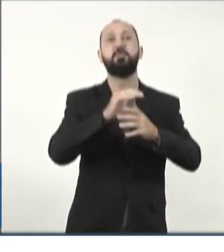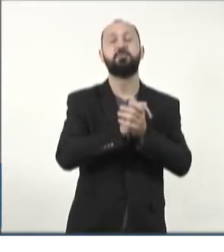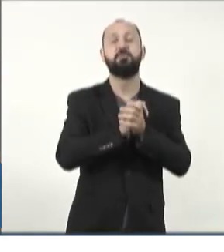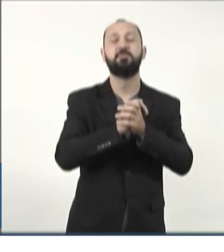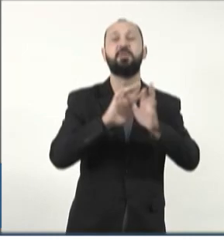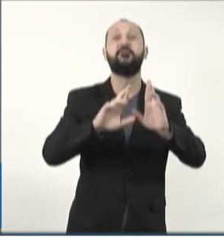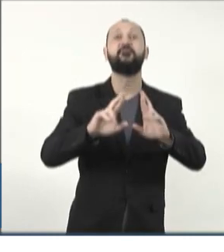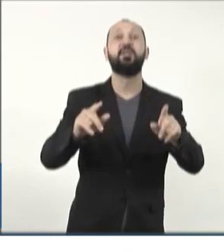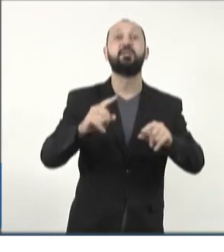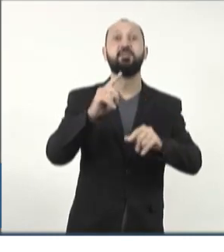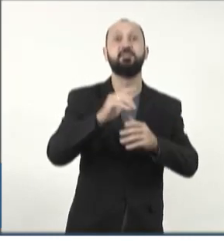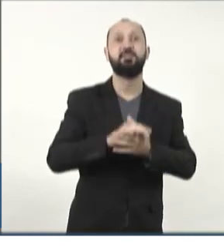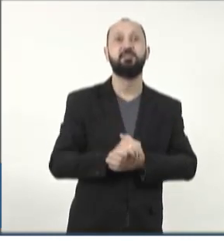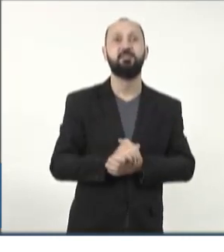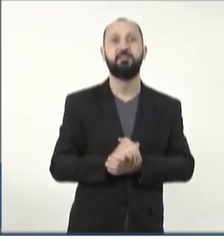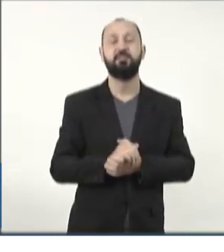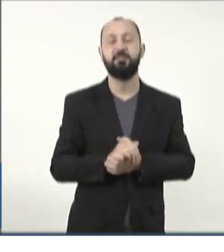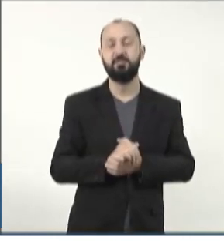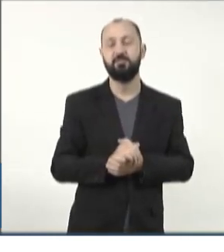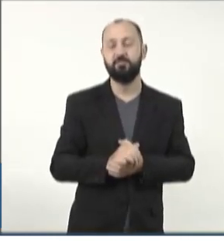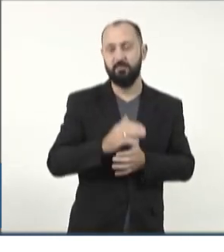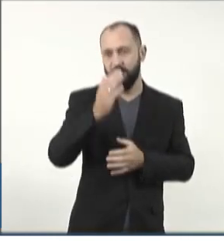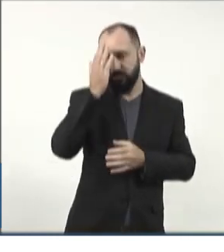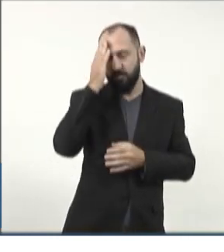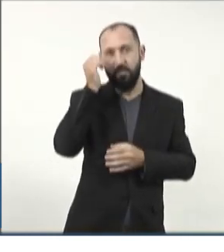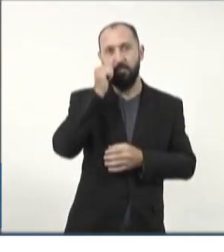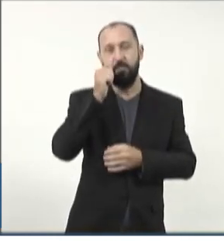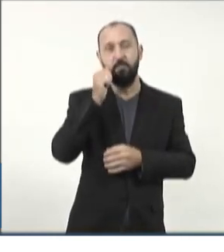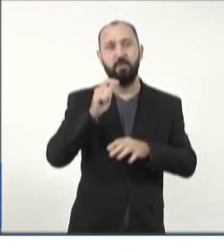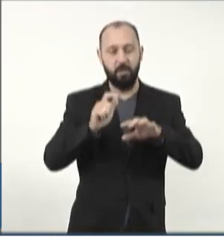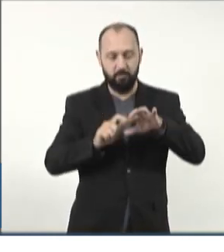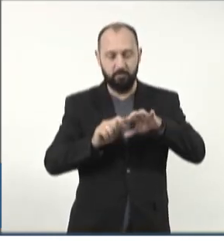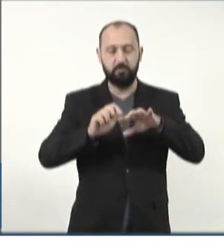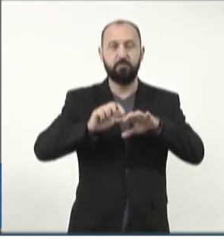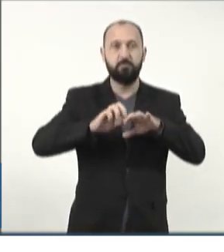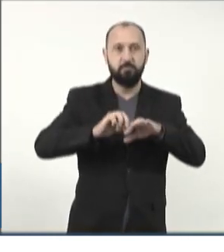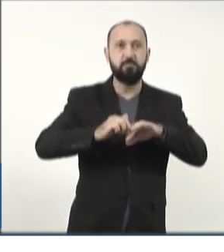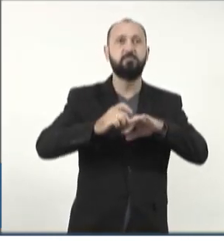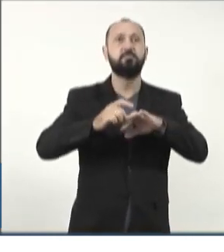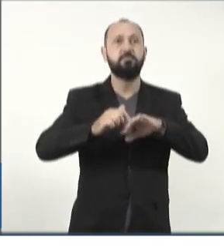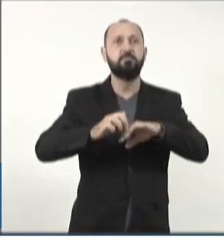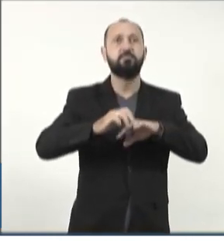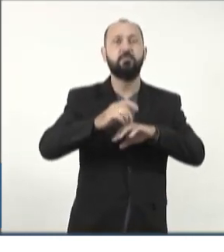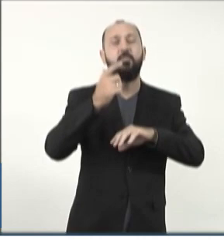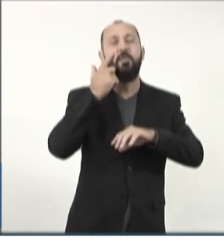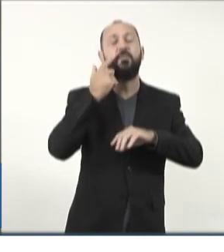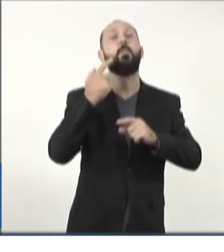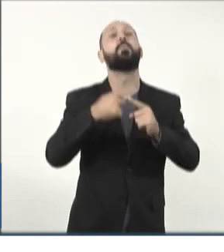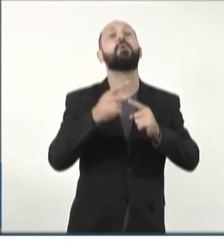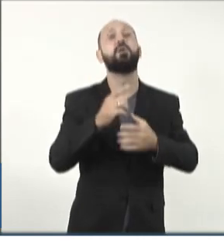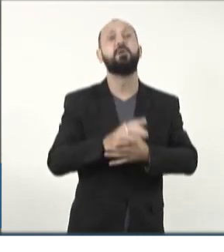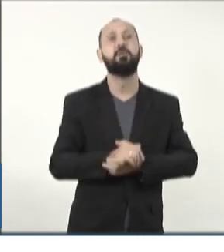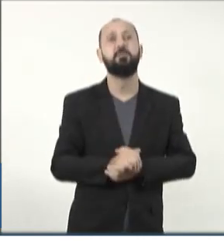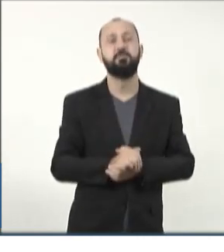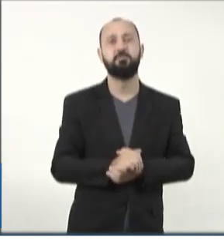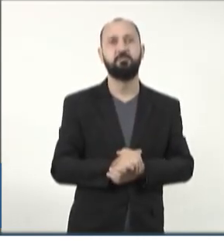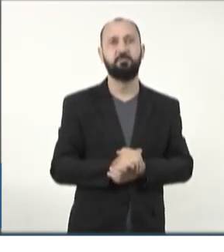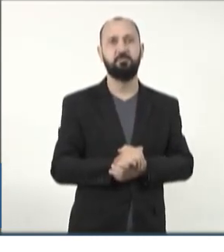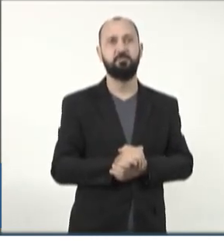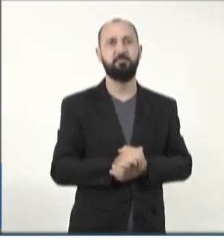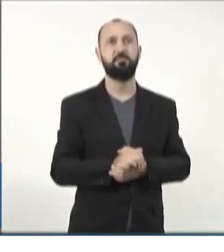Olha a diferença. Vocês sabem por que para a mulher ela sobe de degrau por degrau? Querem ver por quê? Olha aqui,